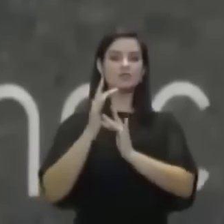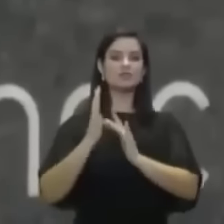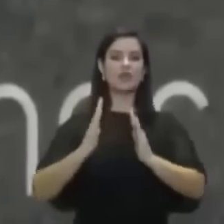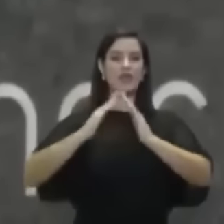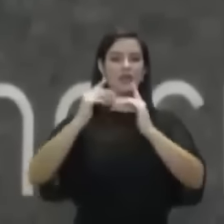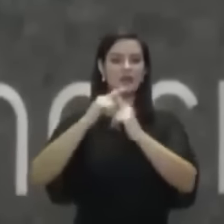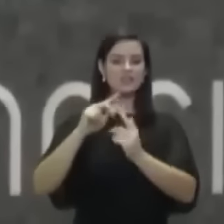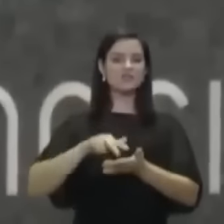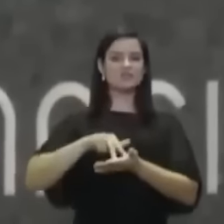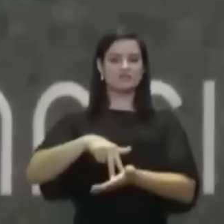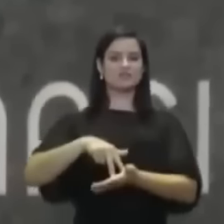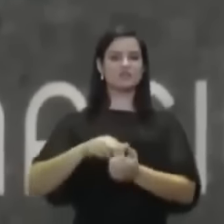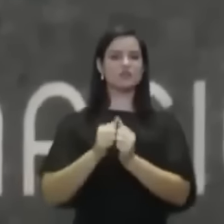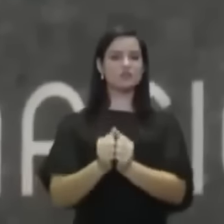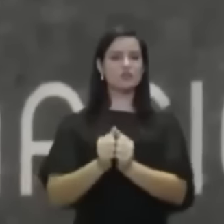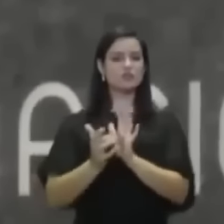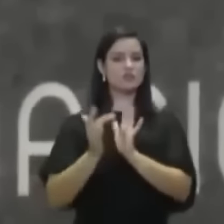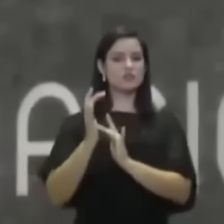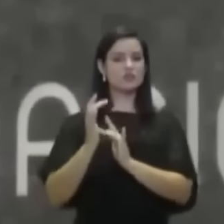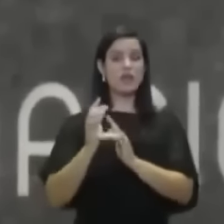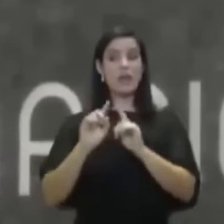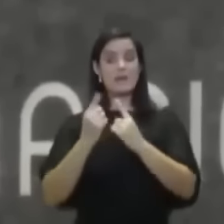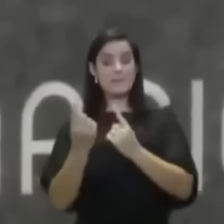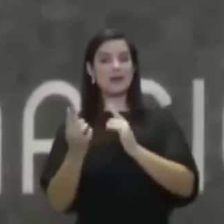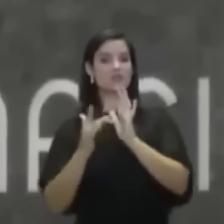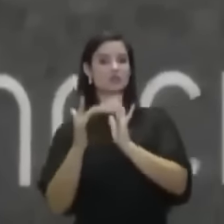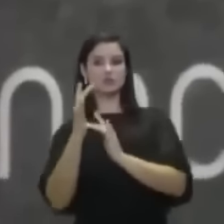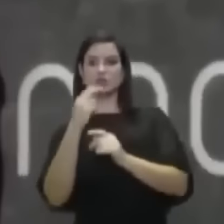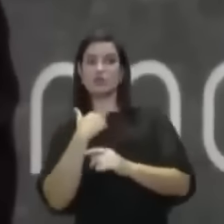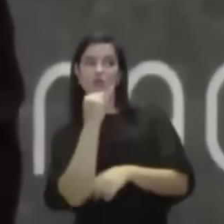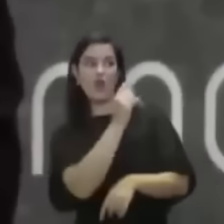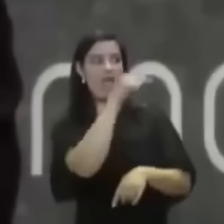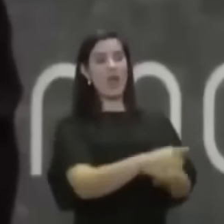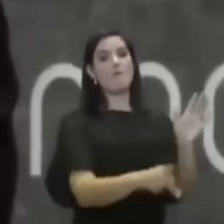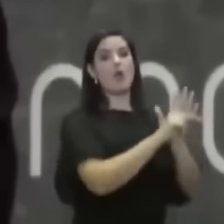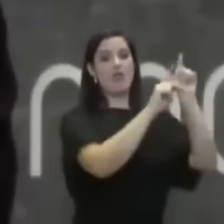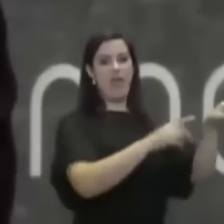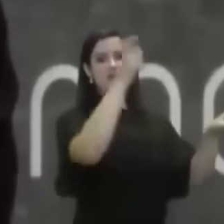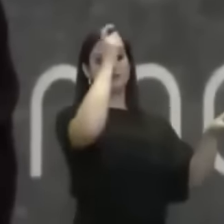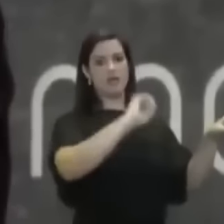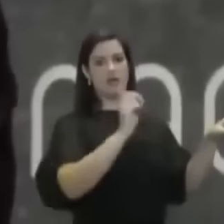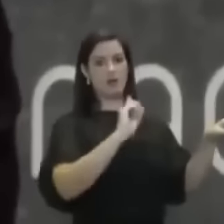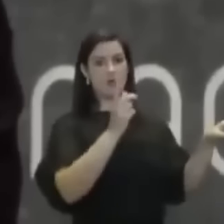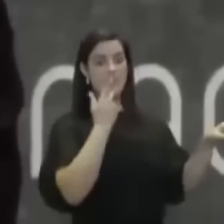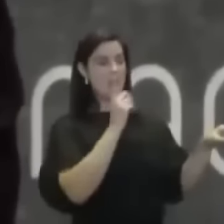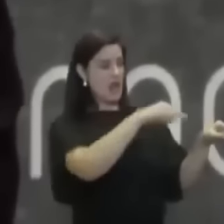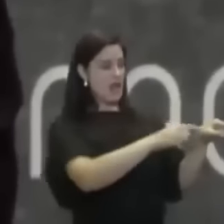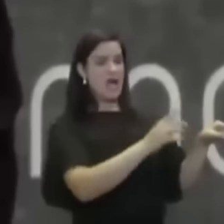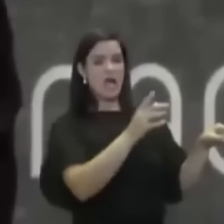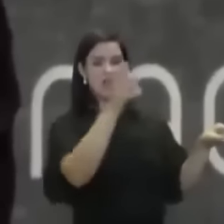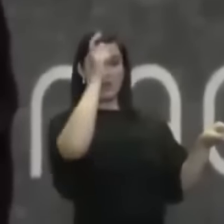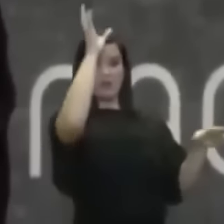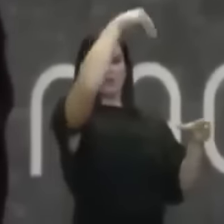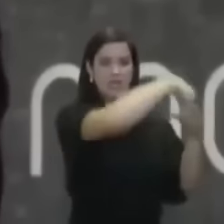não disse que Pedro é Satanás, ele não disse isso. Segundo, Jesus não disse que Pedro está endemoniado, que Pedro está possesso, Jesus